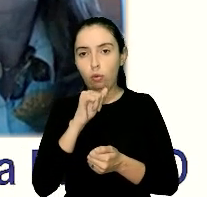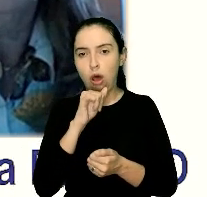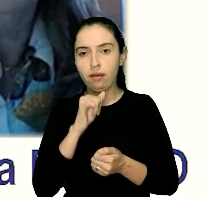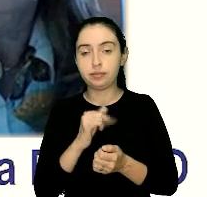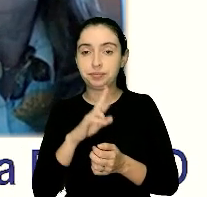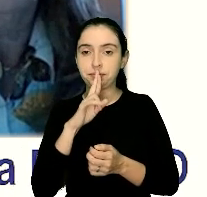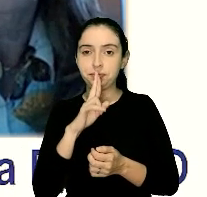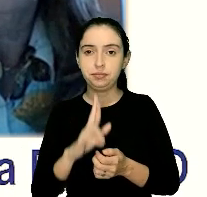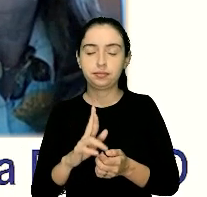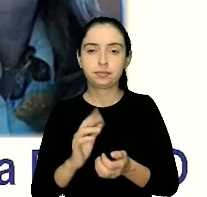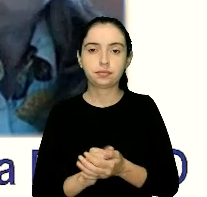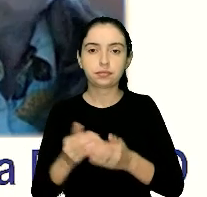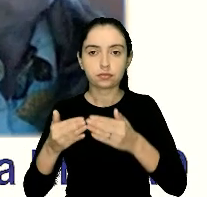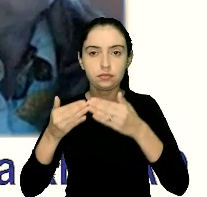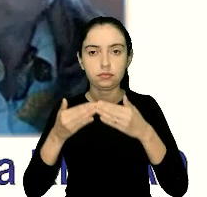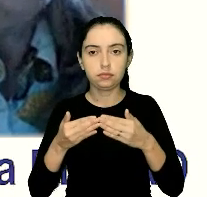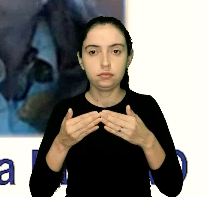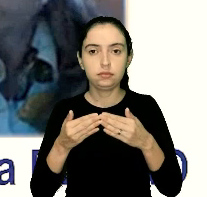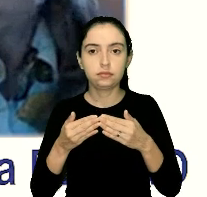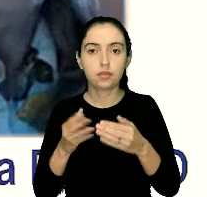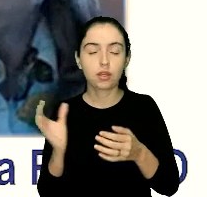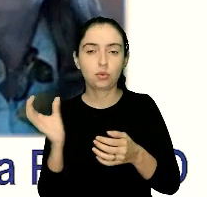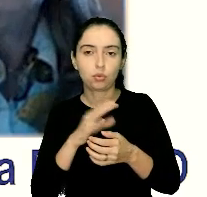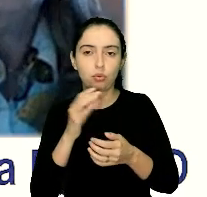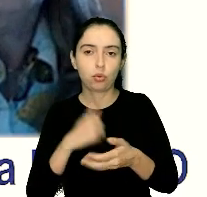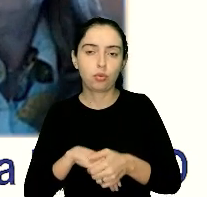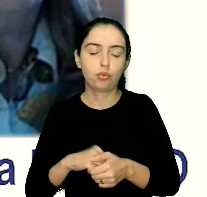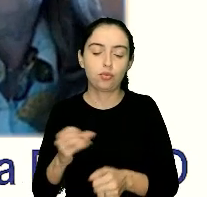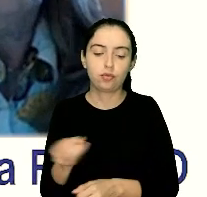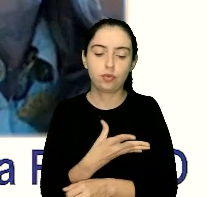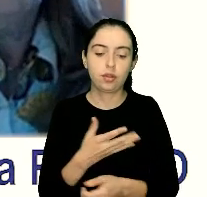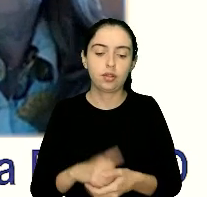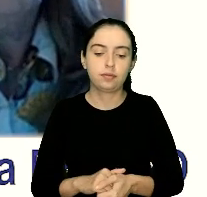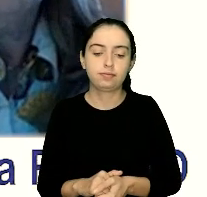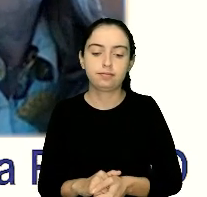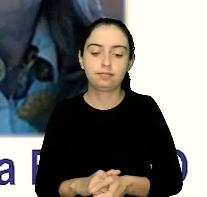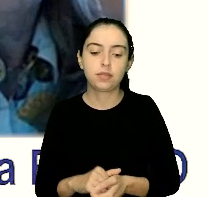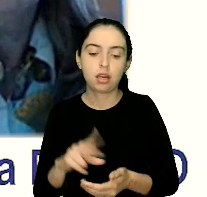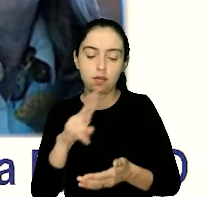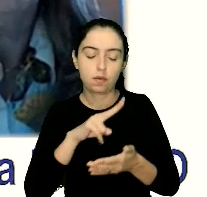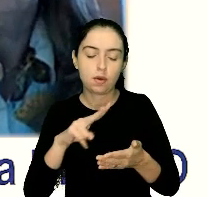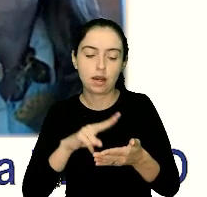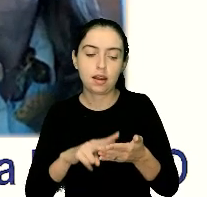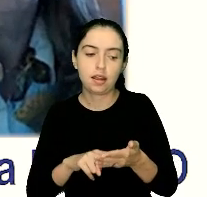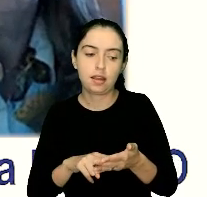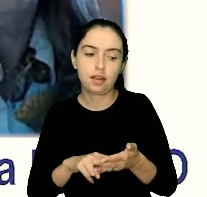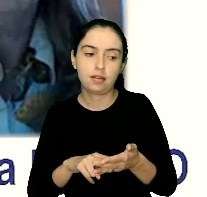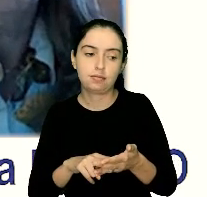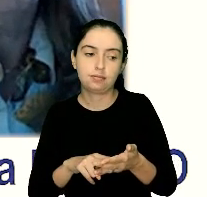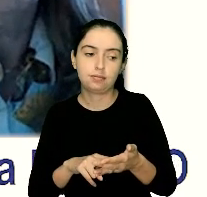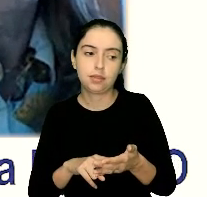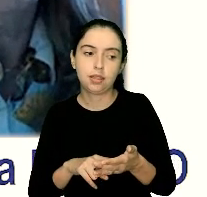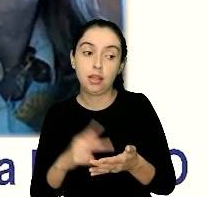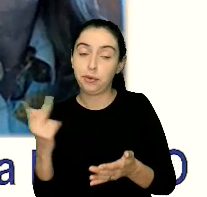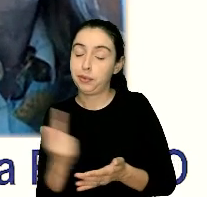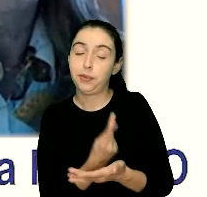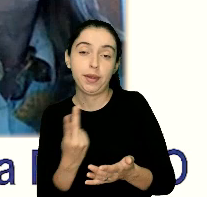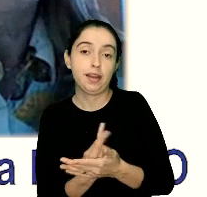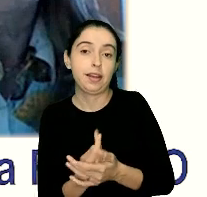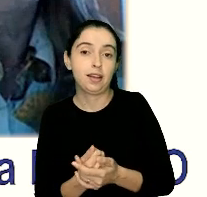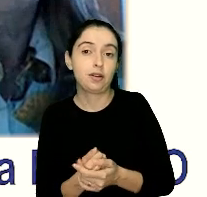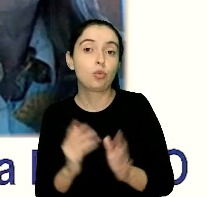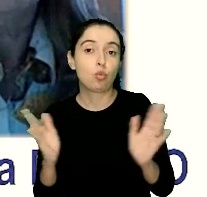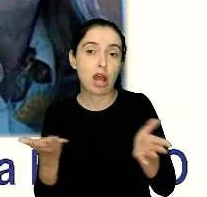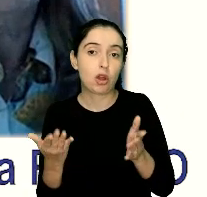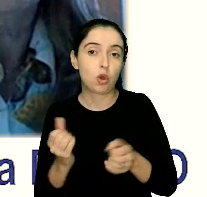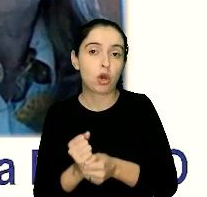mais recentemente aqui, eu vou ler para não falar nada errado, que chegou em agosto, do